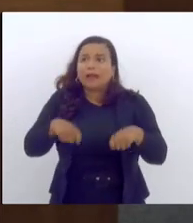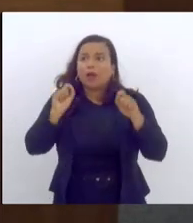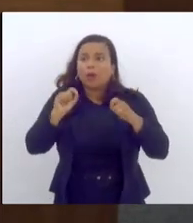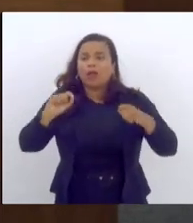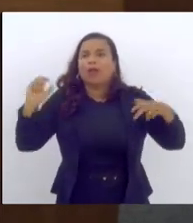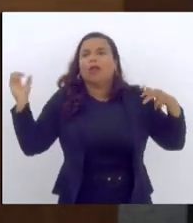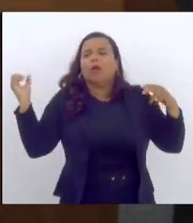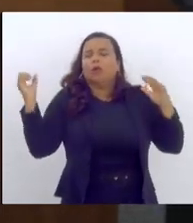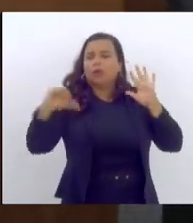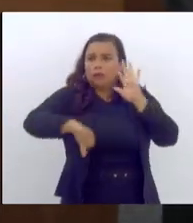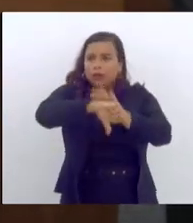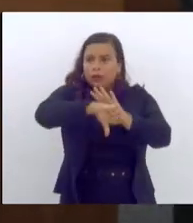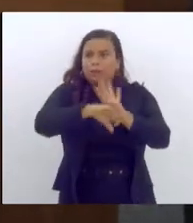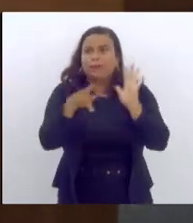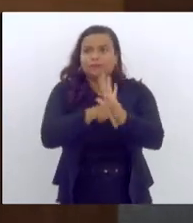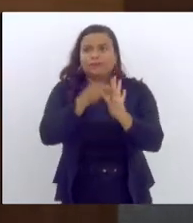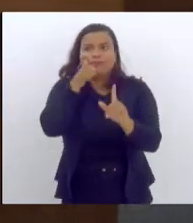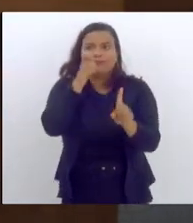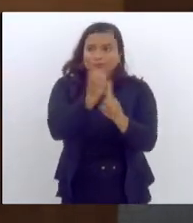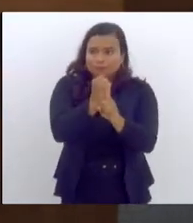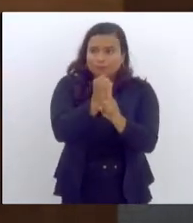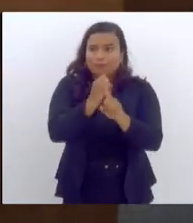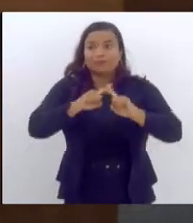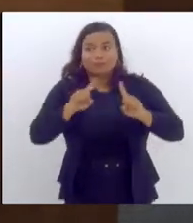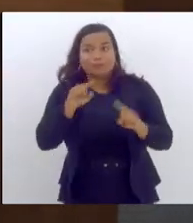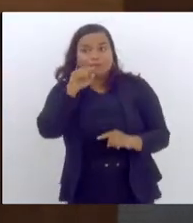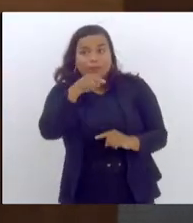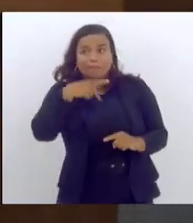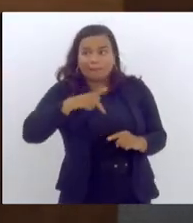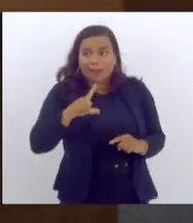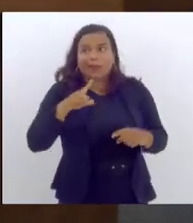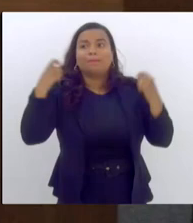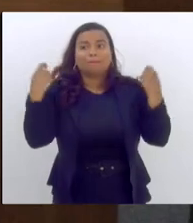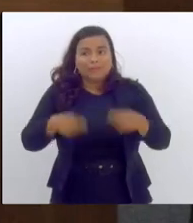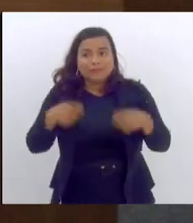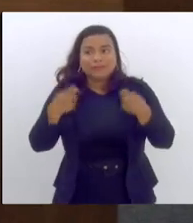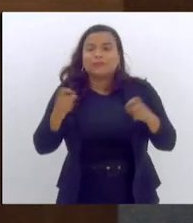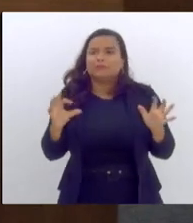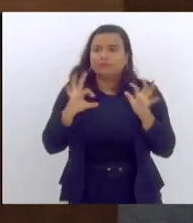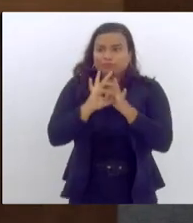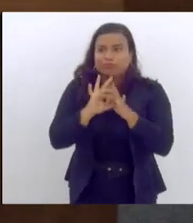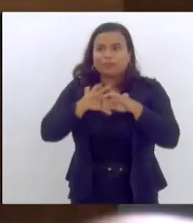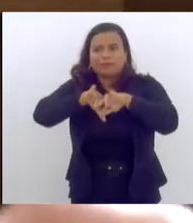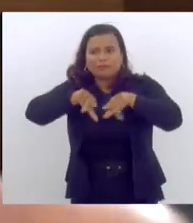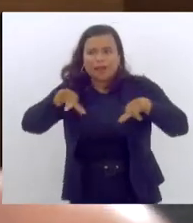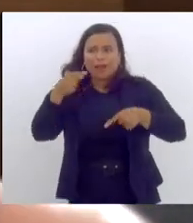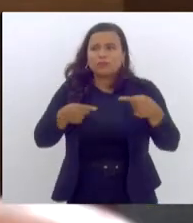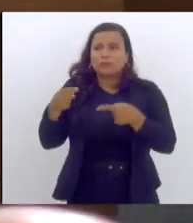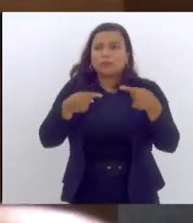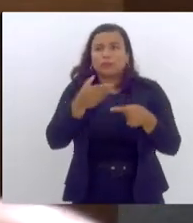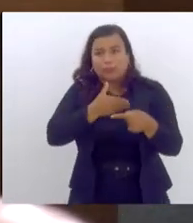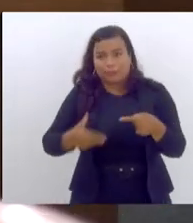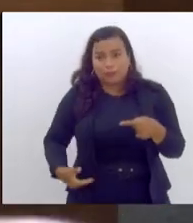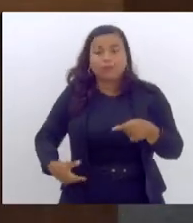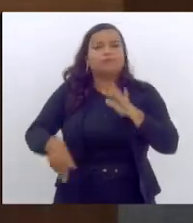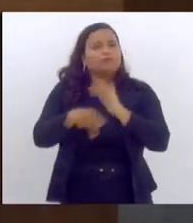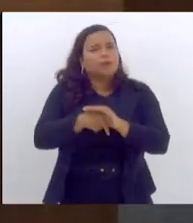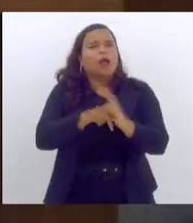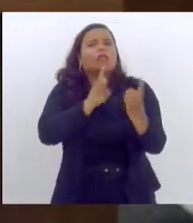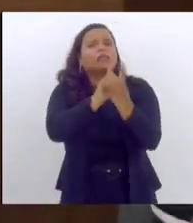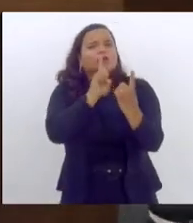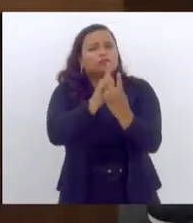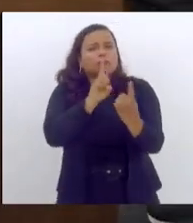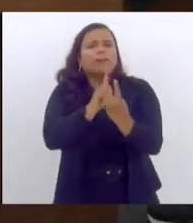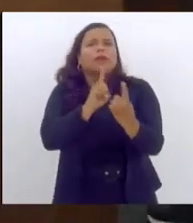de feminicídio. Agora, esse PL vai ter que ser acoplado a várias políticas públicas de atendimento de